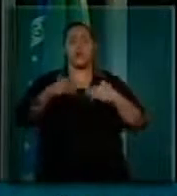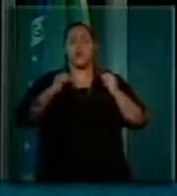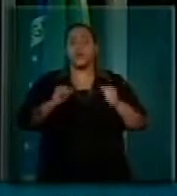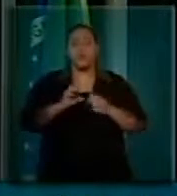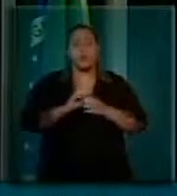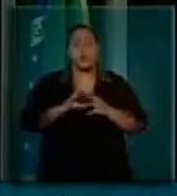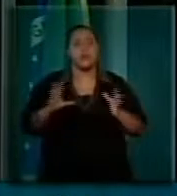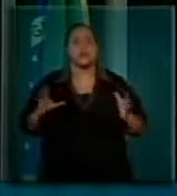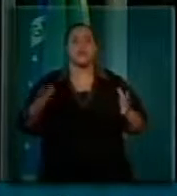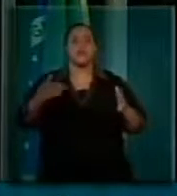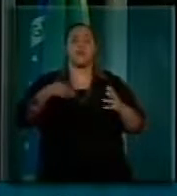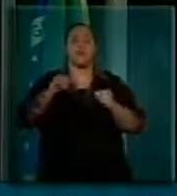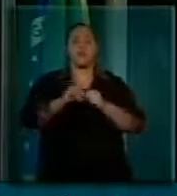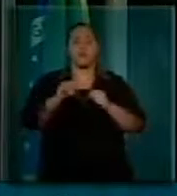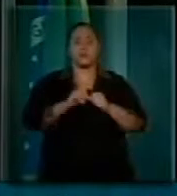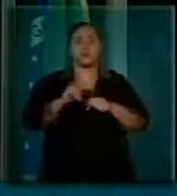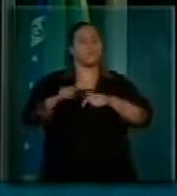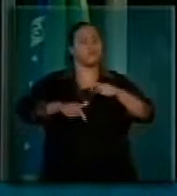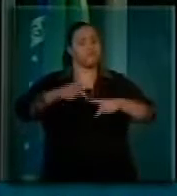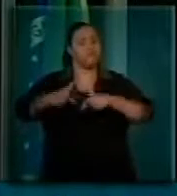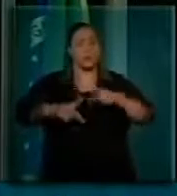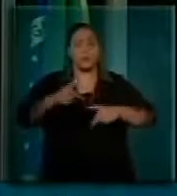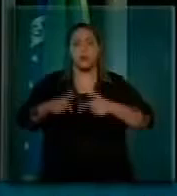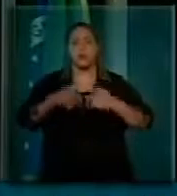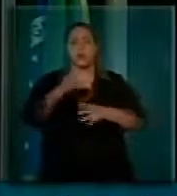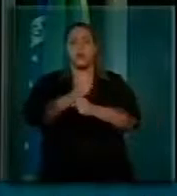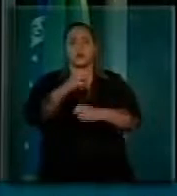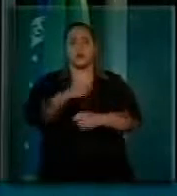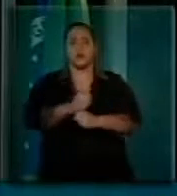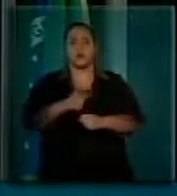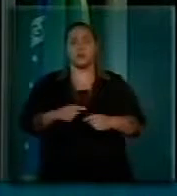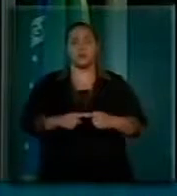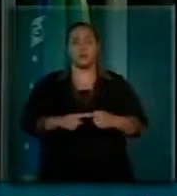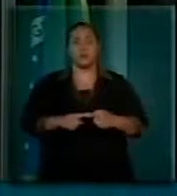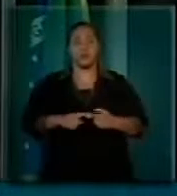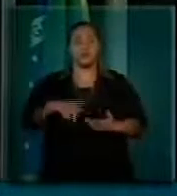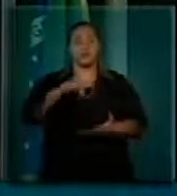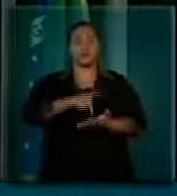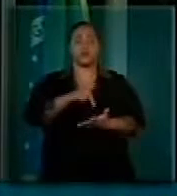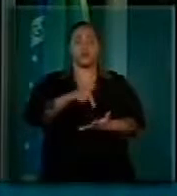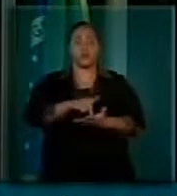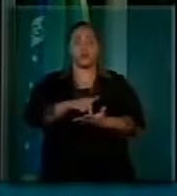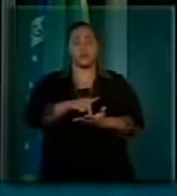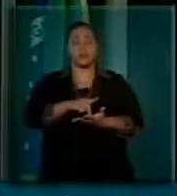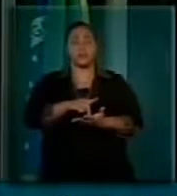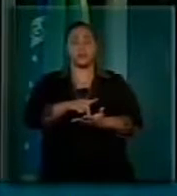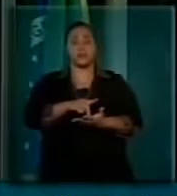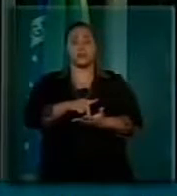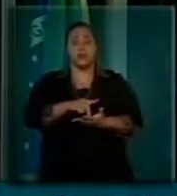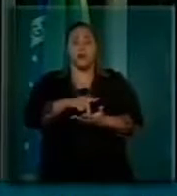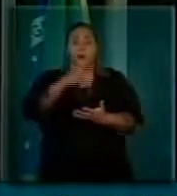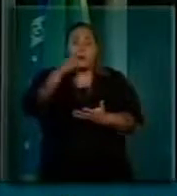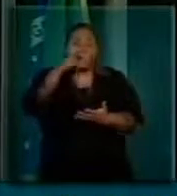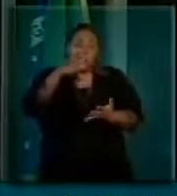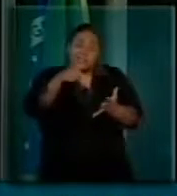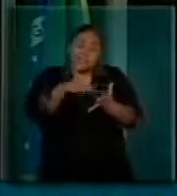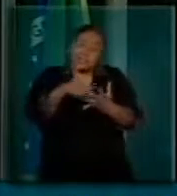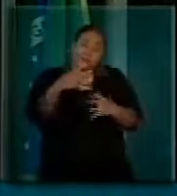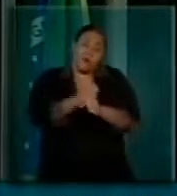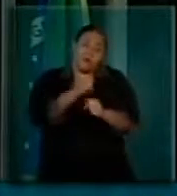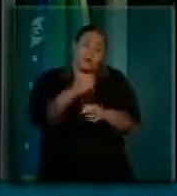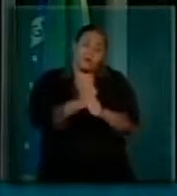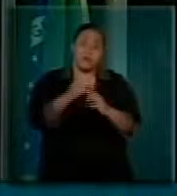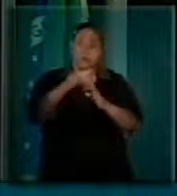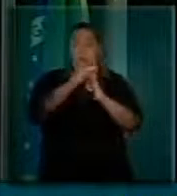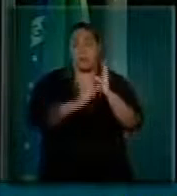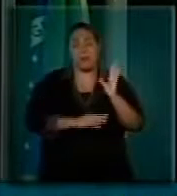e possibilitado trabalhar na Comissão de Orçamento. Certamente este não é o orçamento e nem o